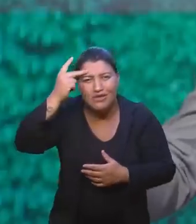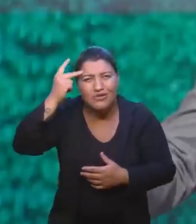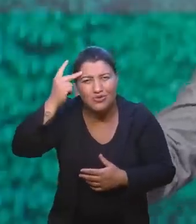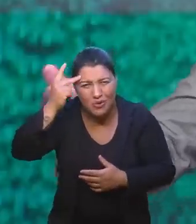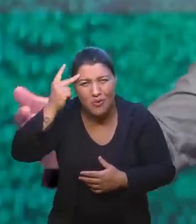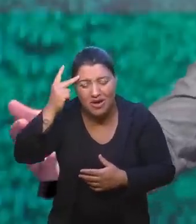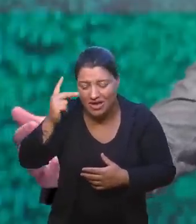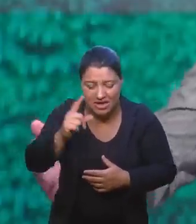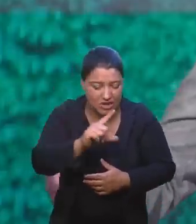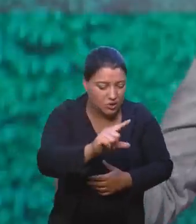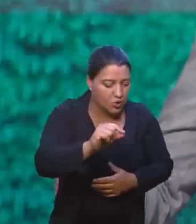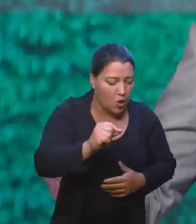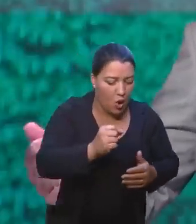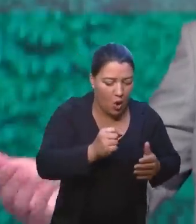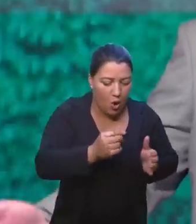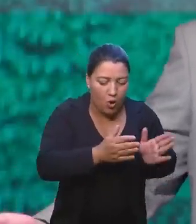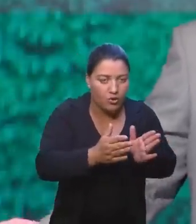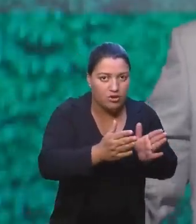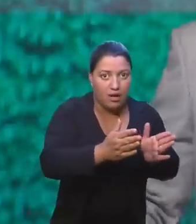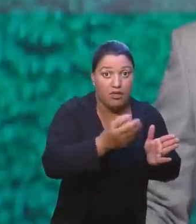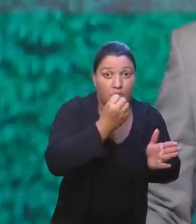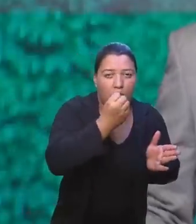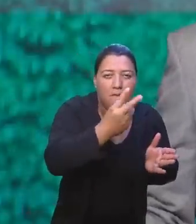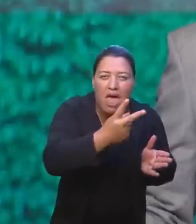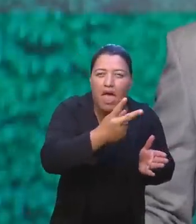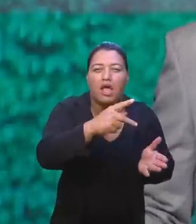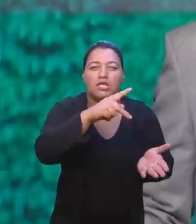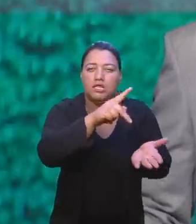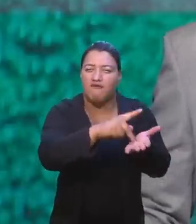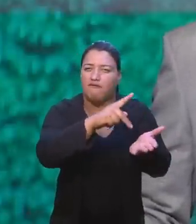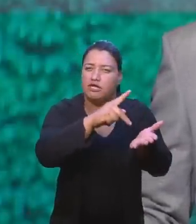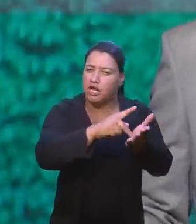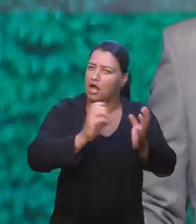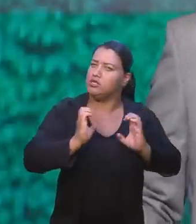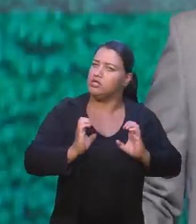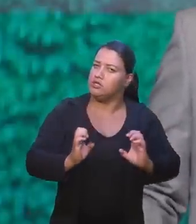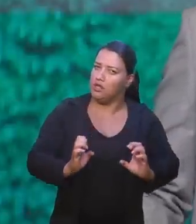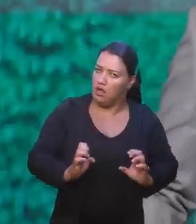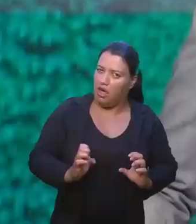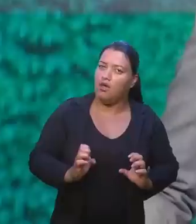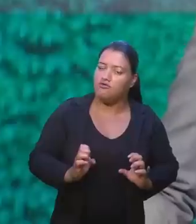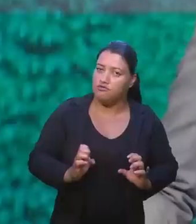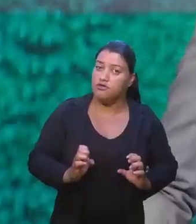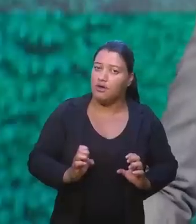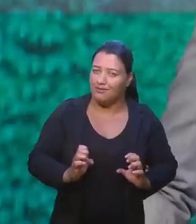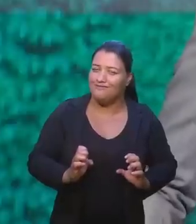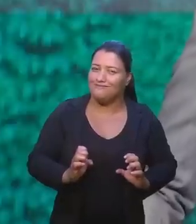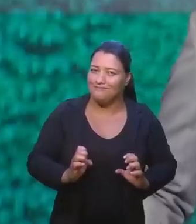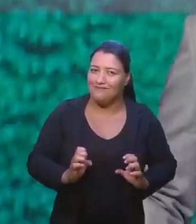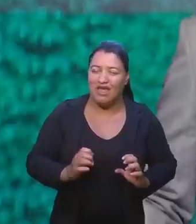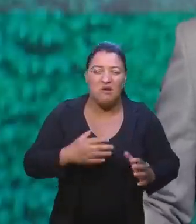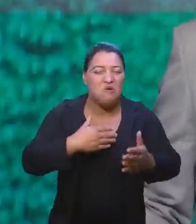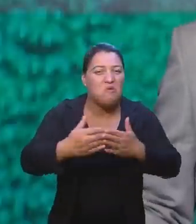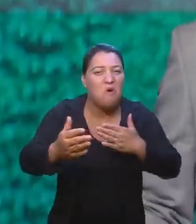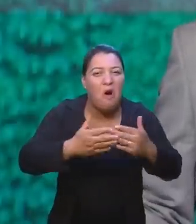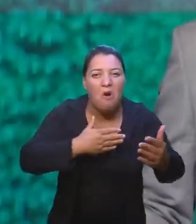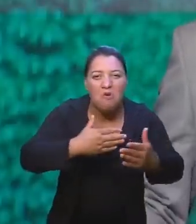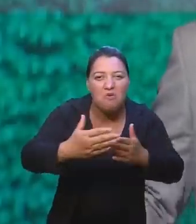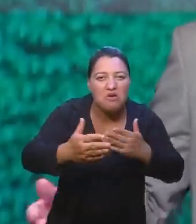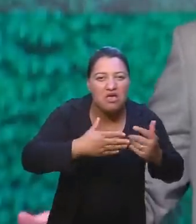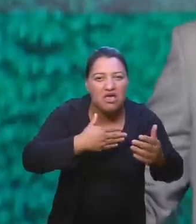pelo caminho do bem, da verdade, da ética, onde esteja, em qualquer